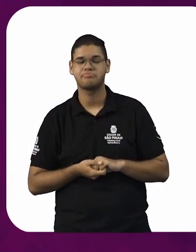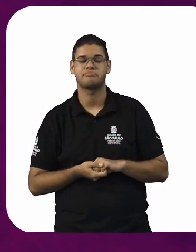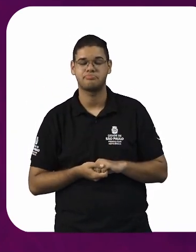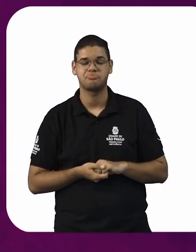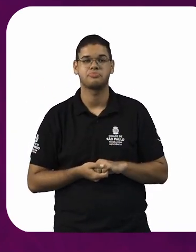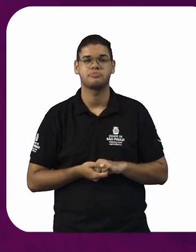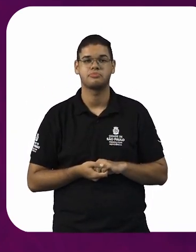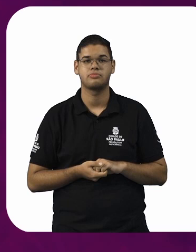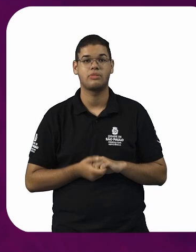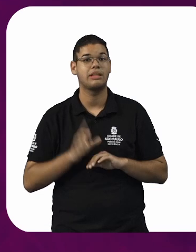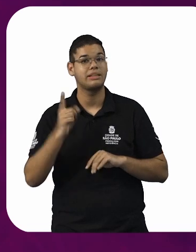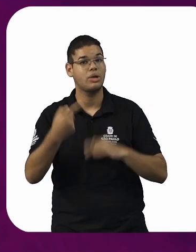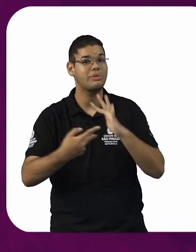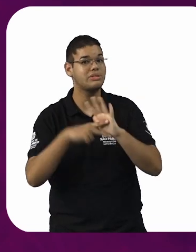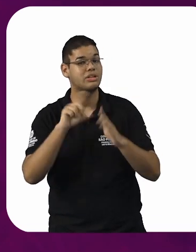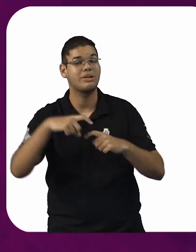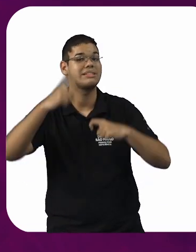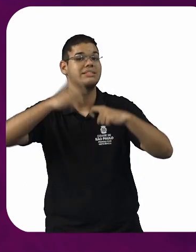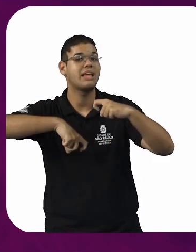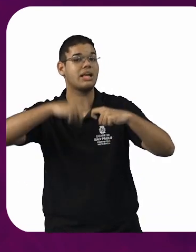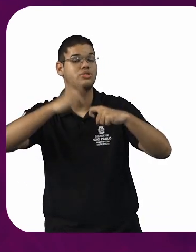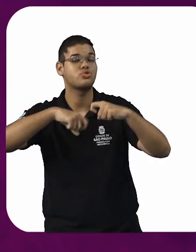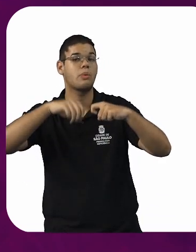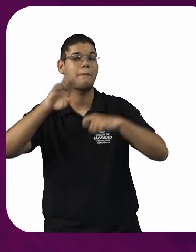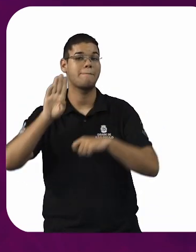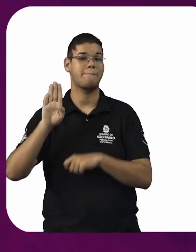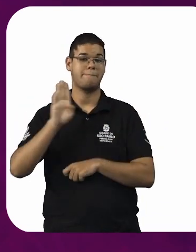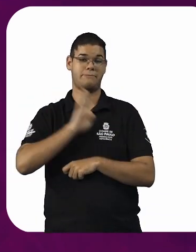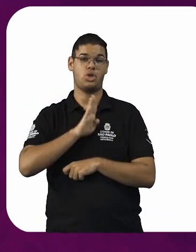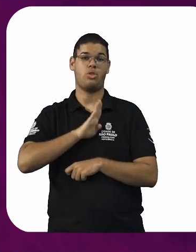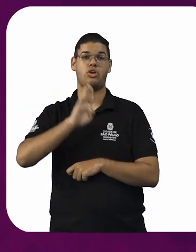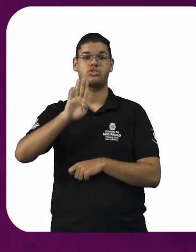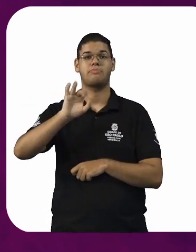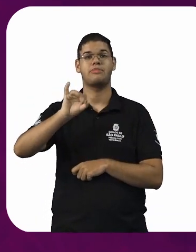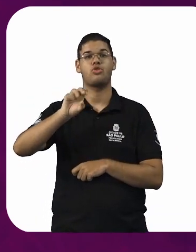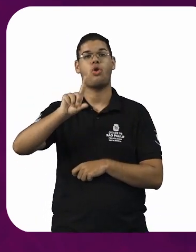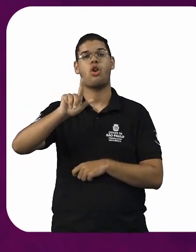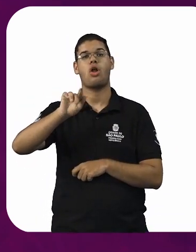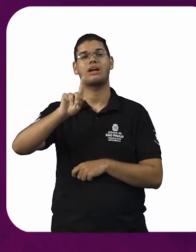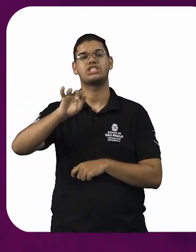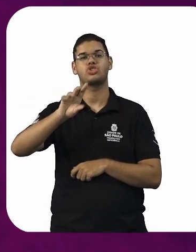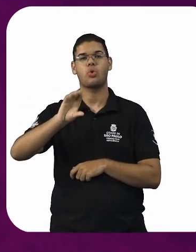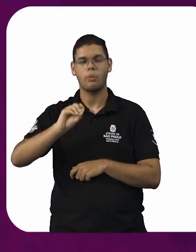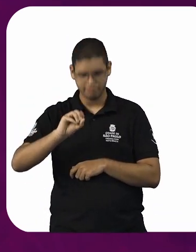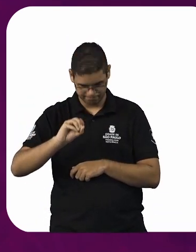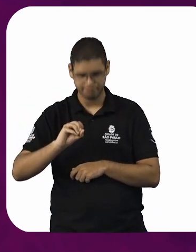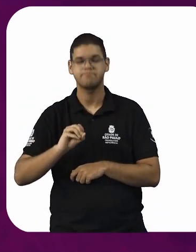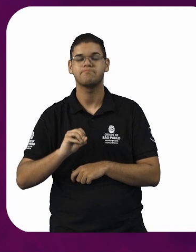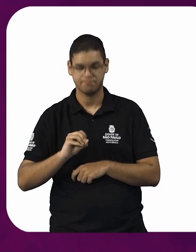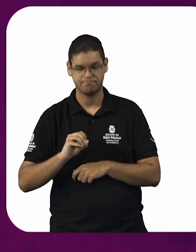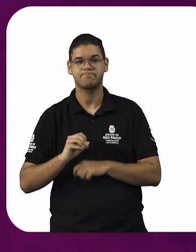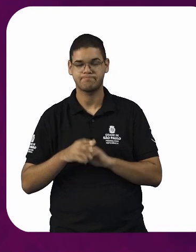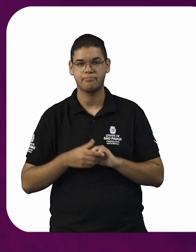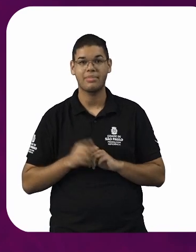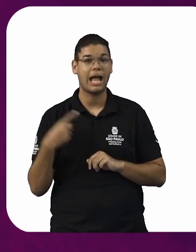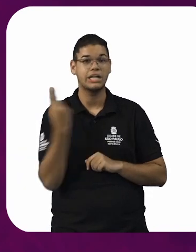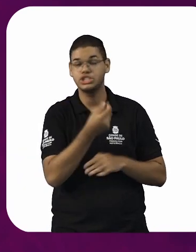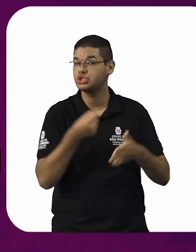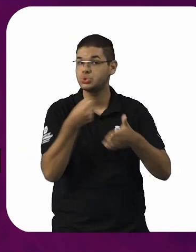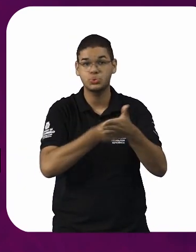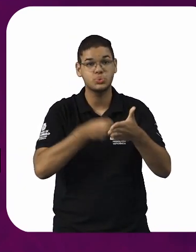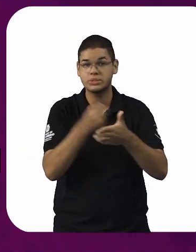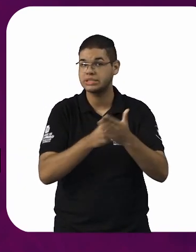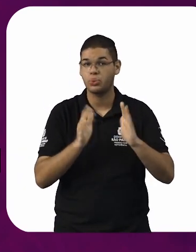Exato. Então, isso é sexo biológico. Sim. O Conselho Federal de Medicina patologiza a intersexualidade ainda. E a gente luta contra isso.